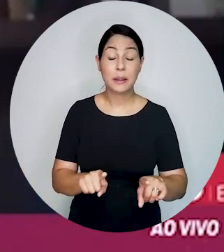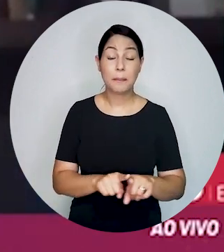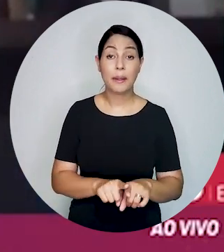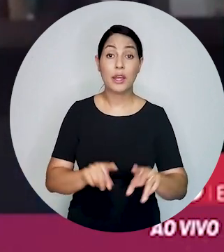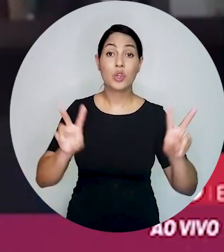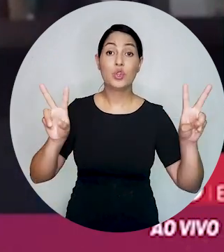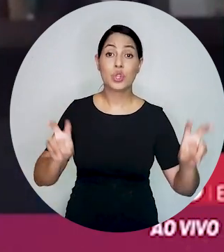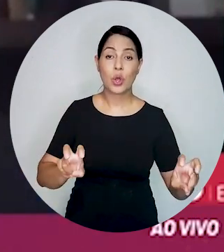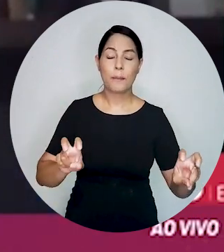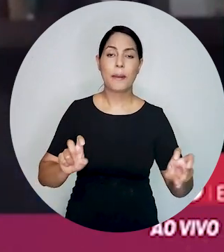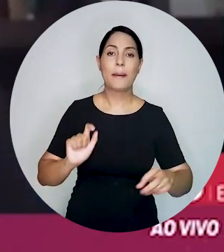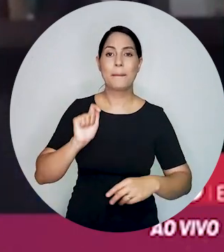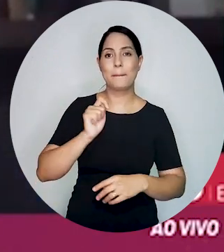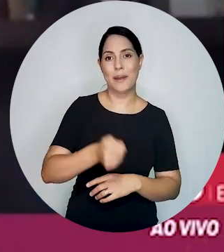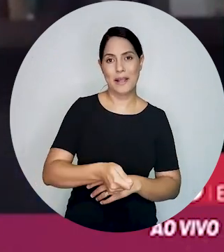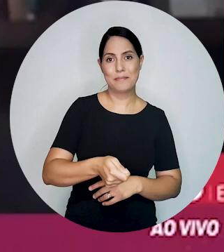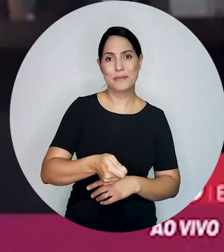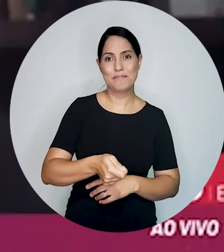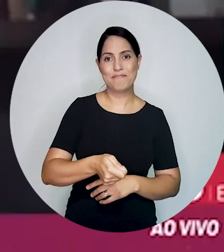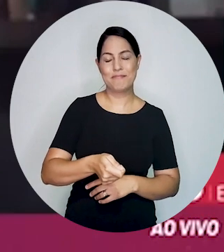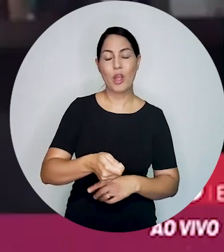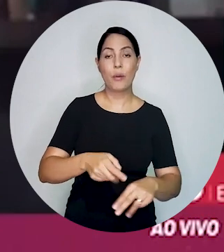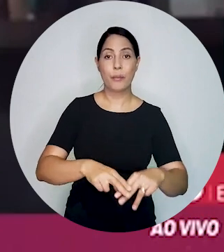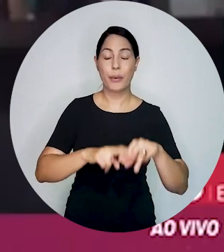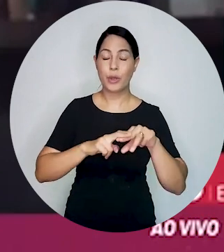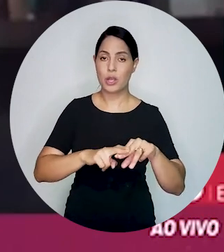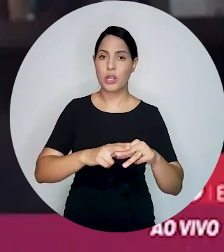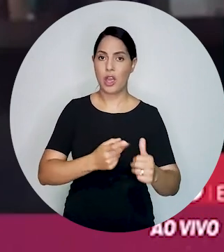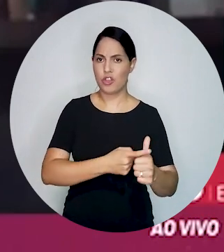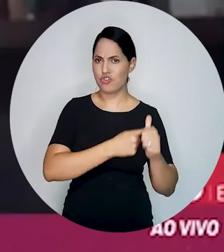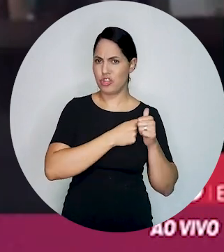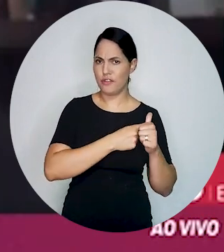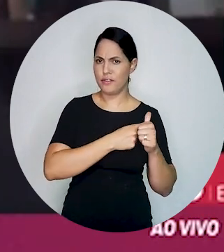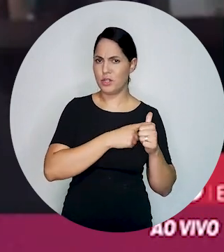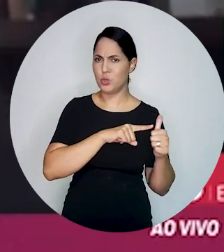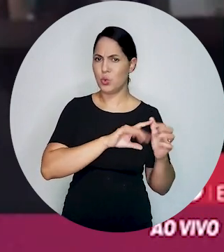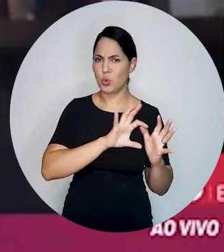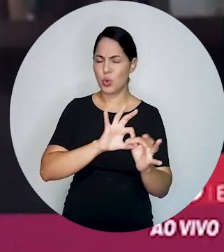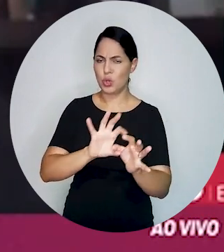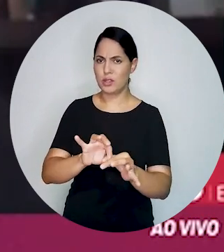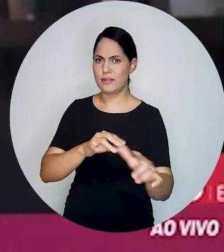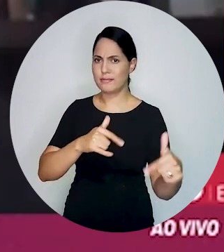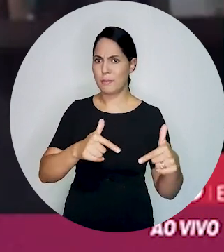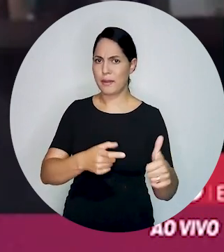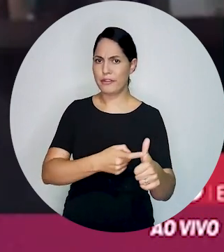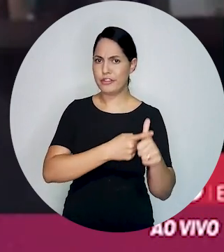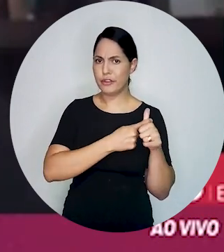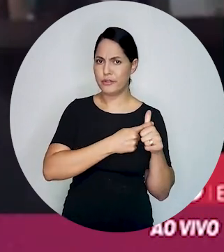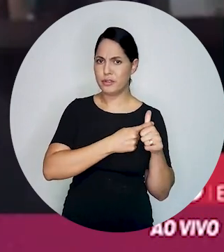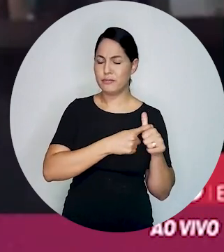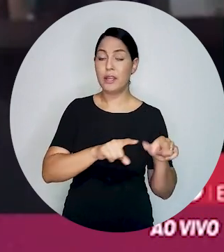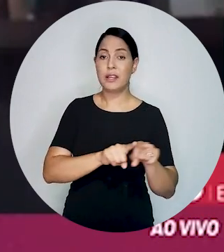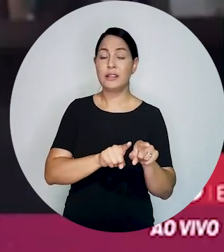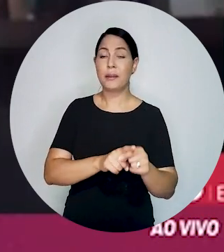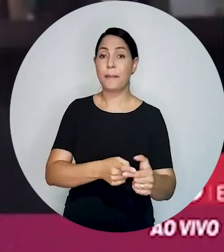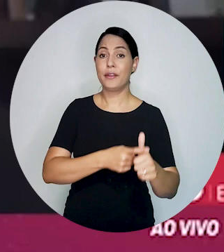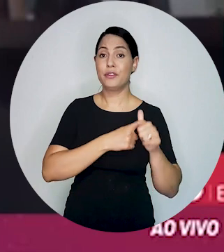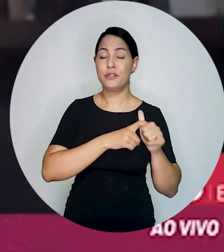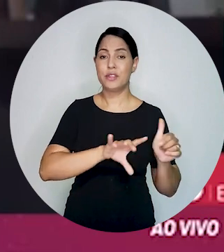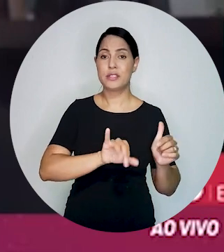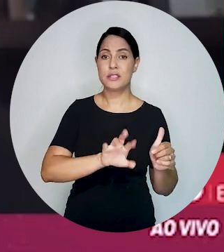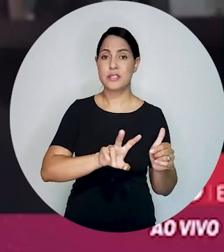ela dispõe acerca do pagamento das dívidas de natureza trabalhista e natureza